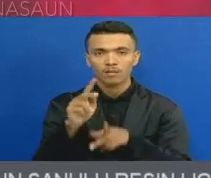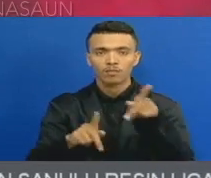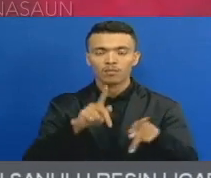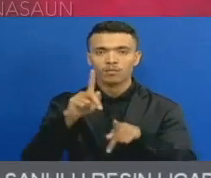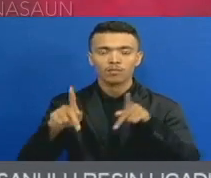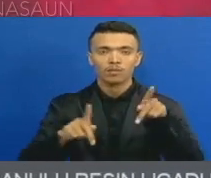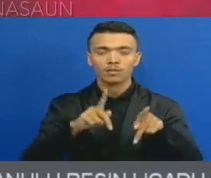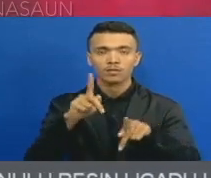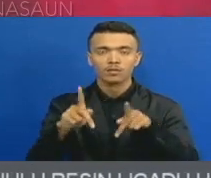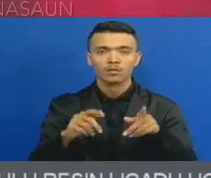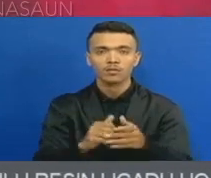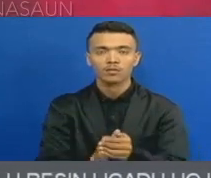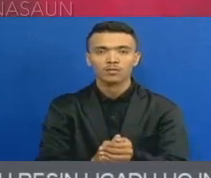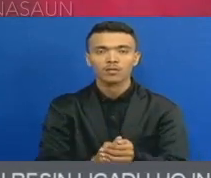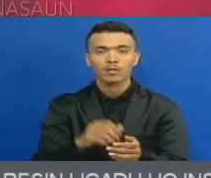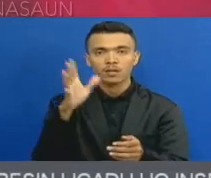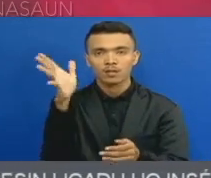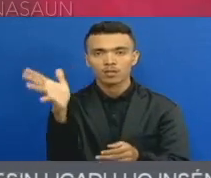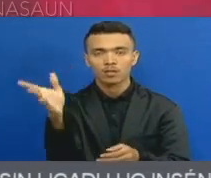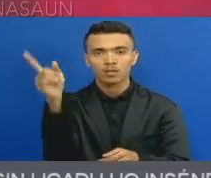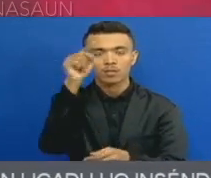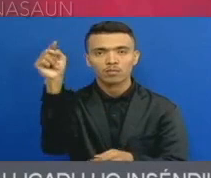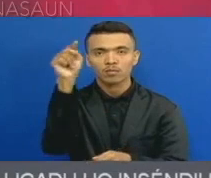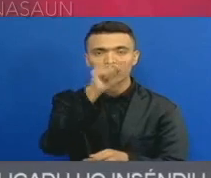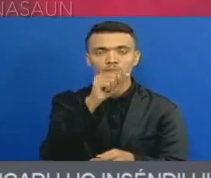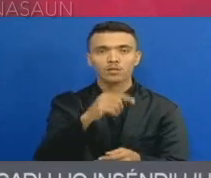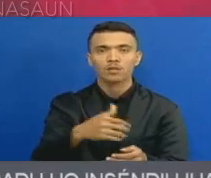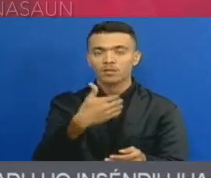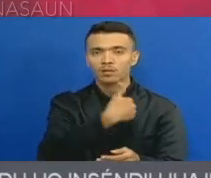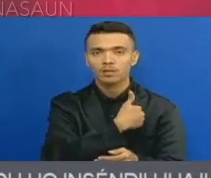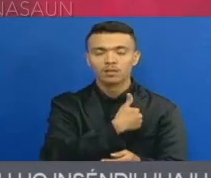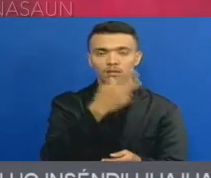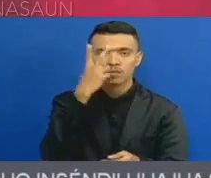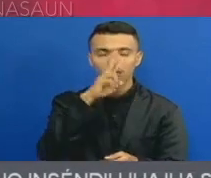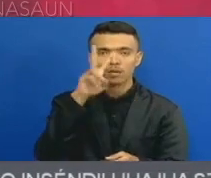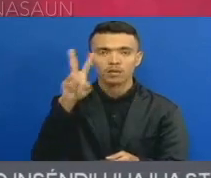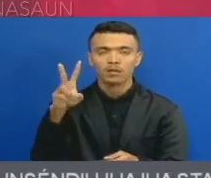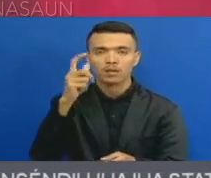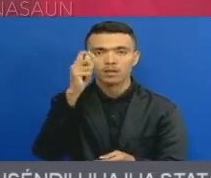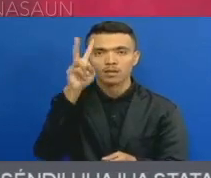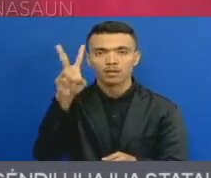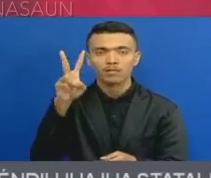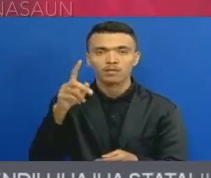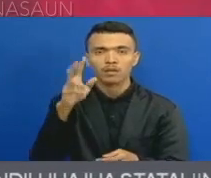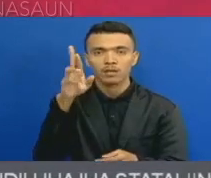população, liu 50%, maclare televisão